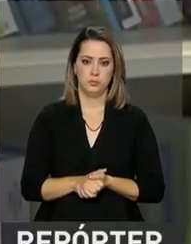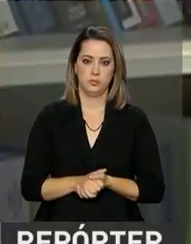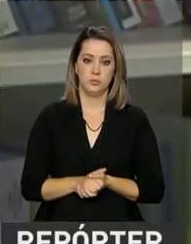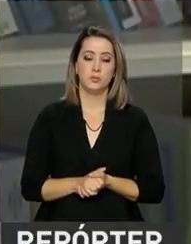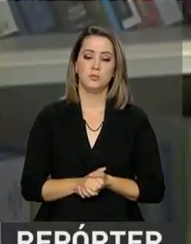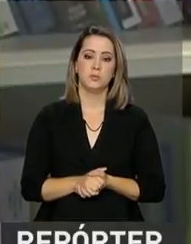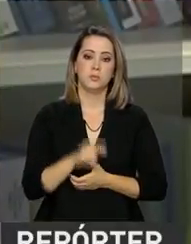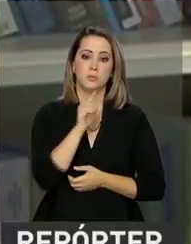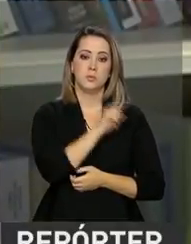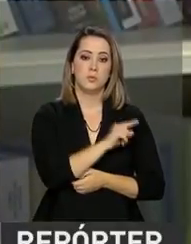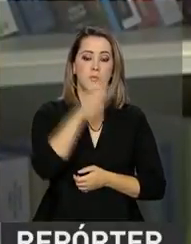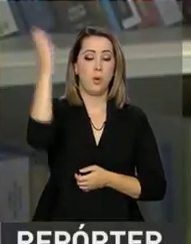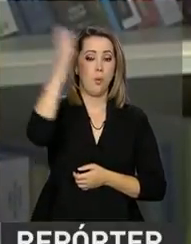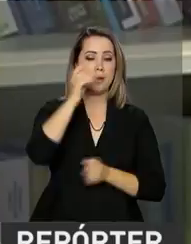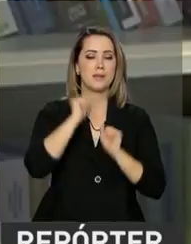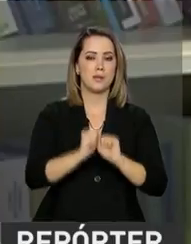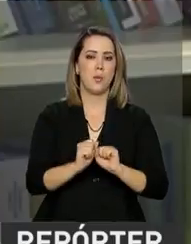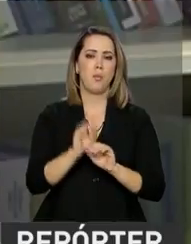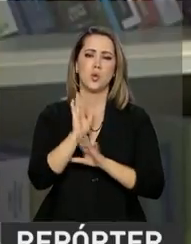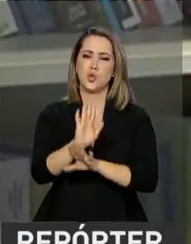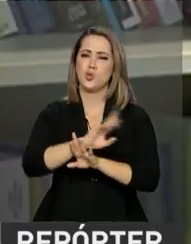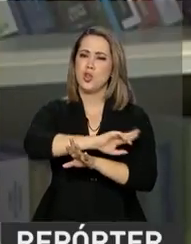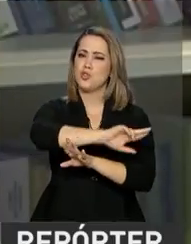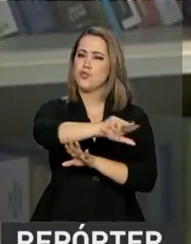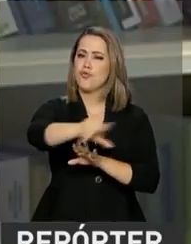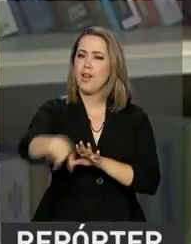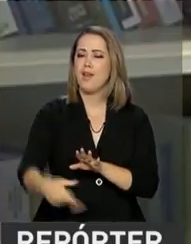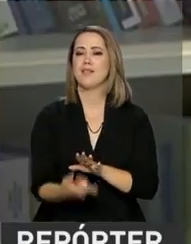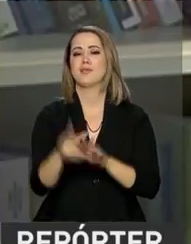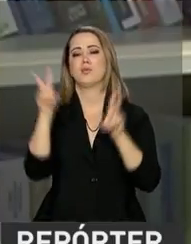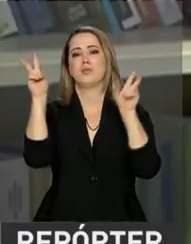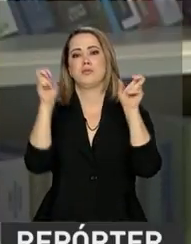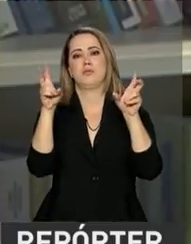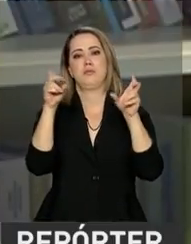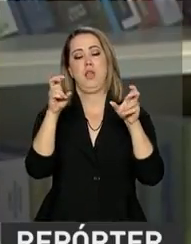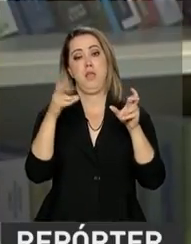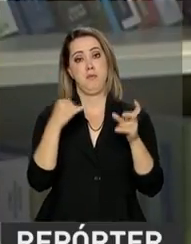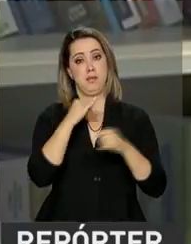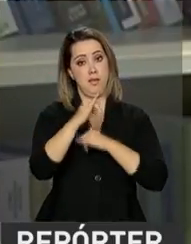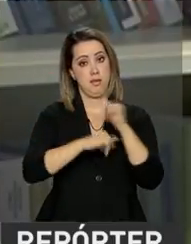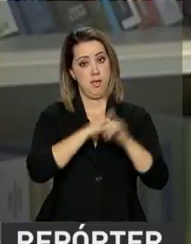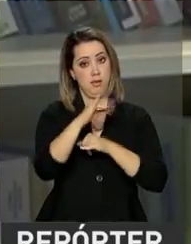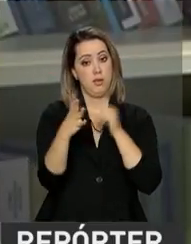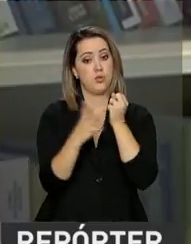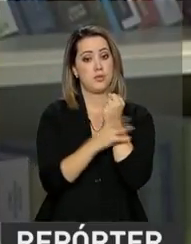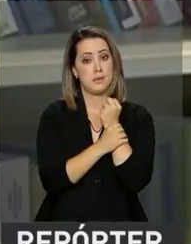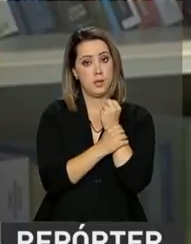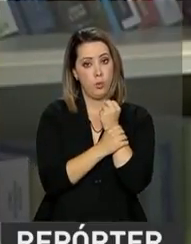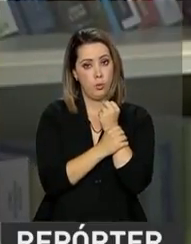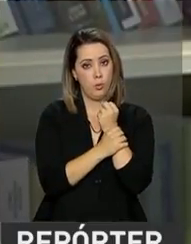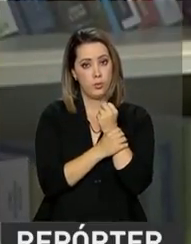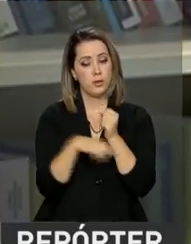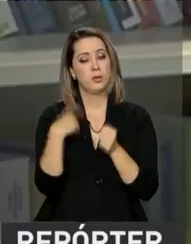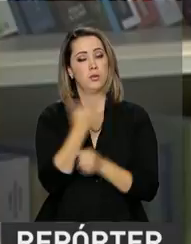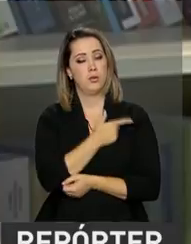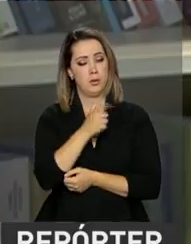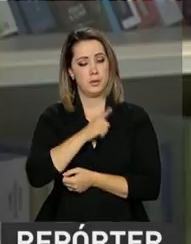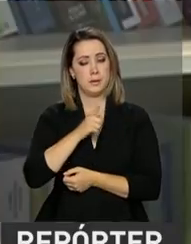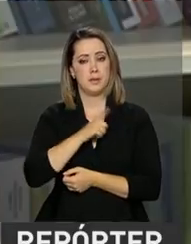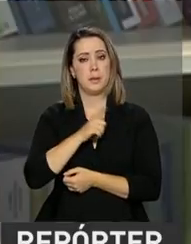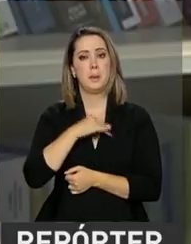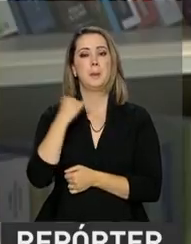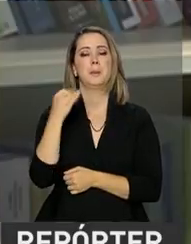os crivos na questão do do cyber terrorismo nós temos crises a